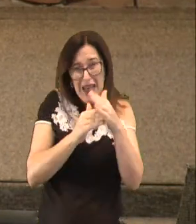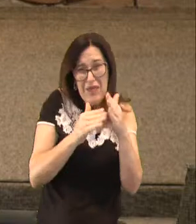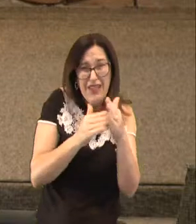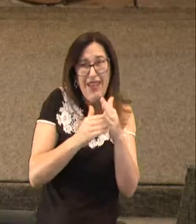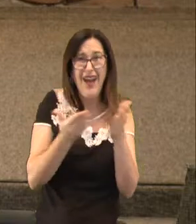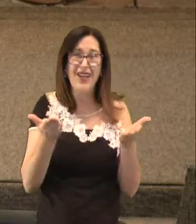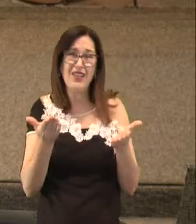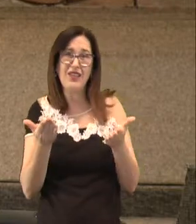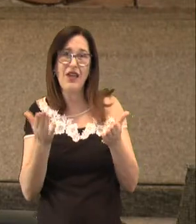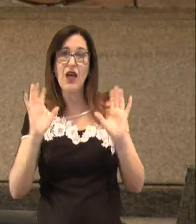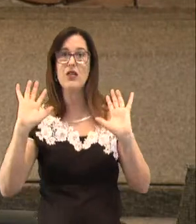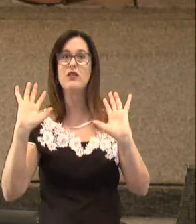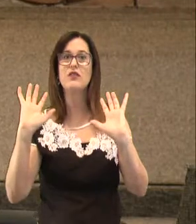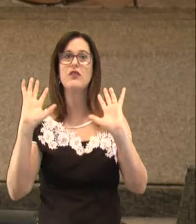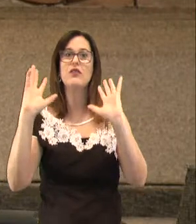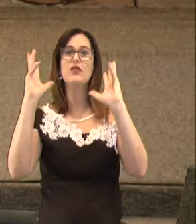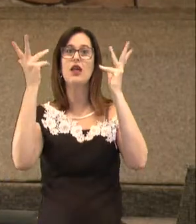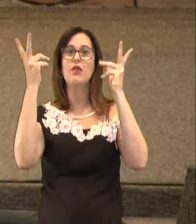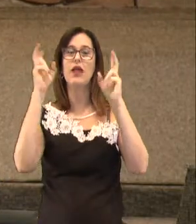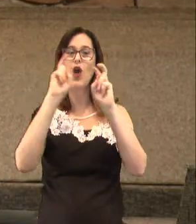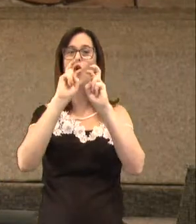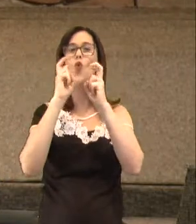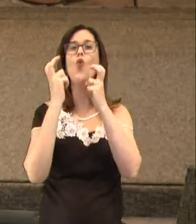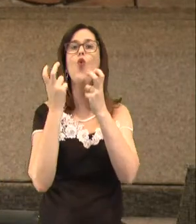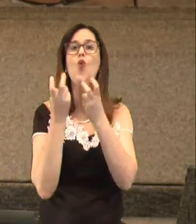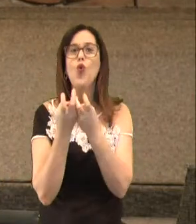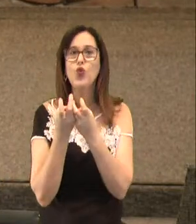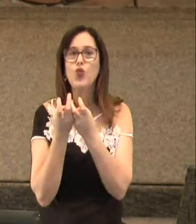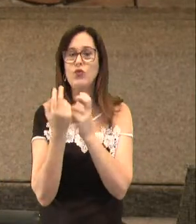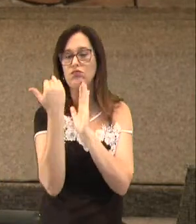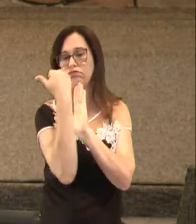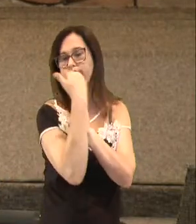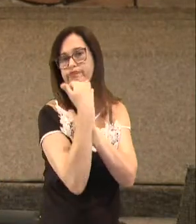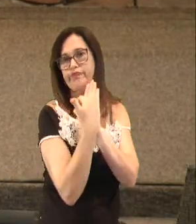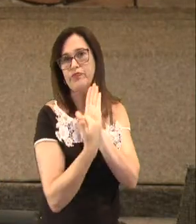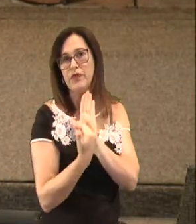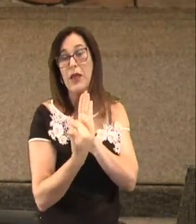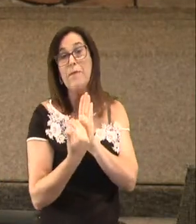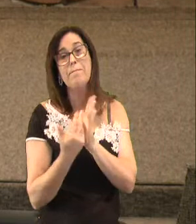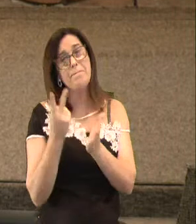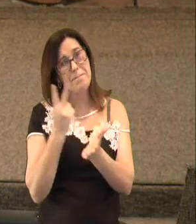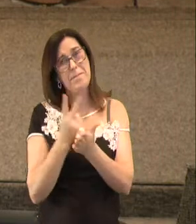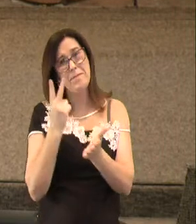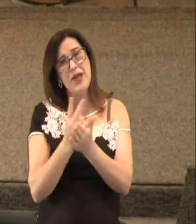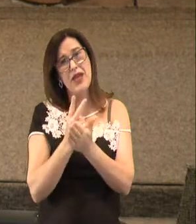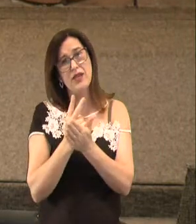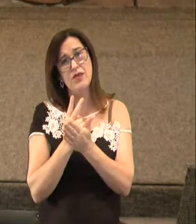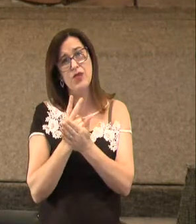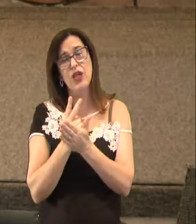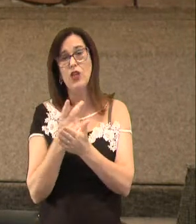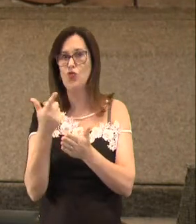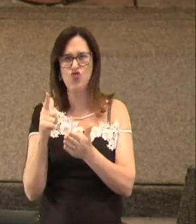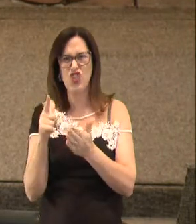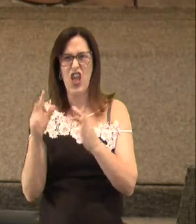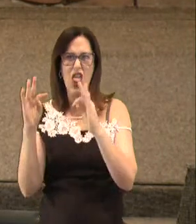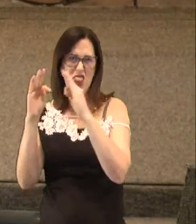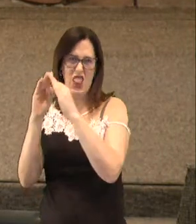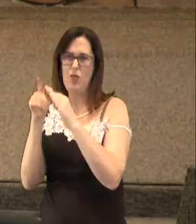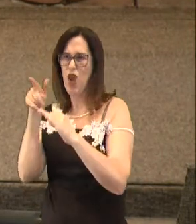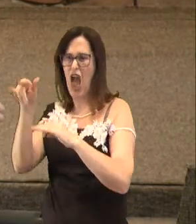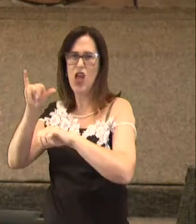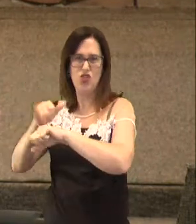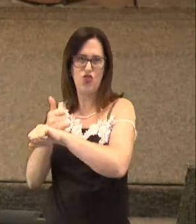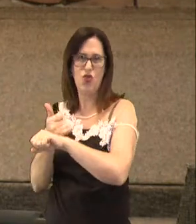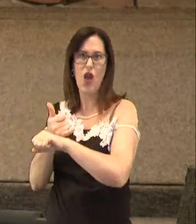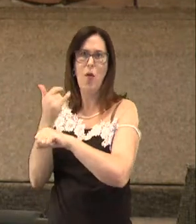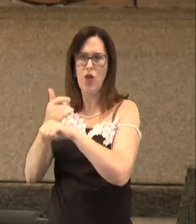às celebrações de culto, às celebrações litúrgicas. Embora não houvesse mais acesso ao templo de Jerusalém, que na verdade